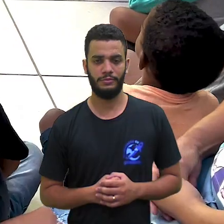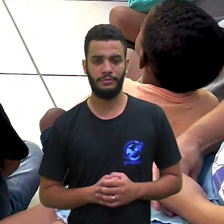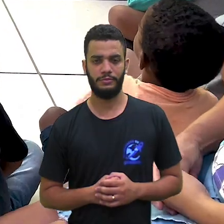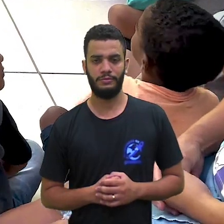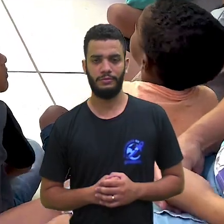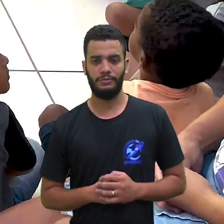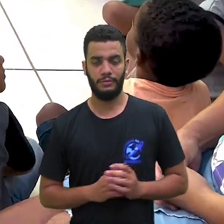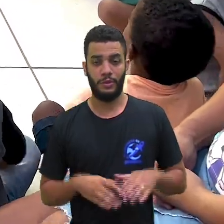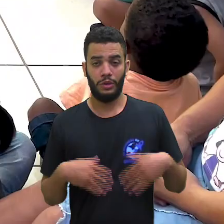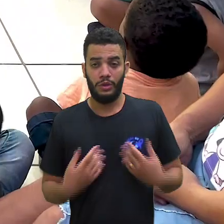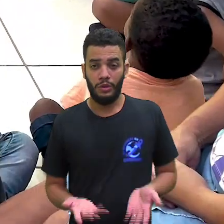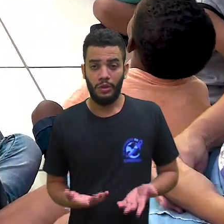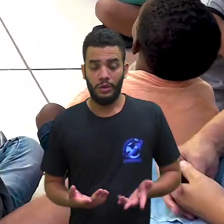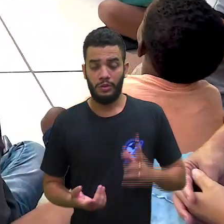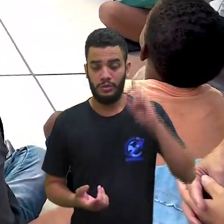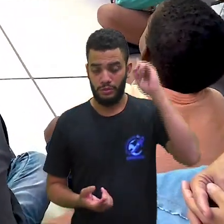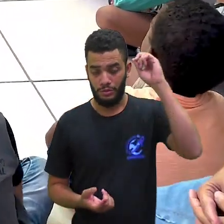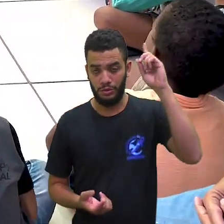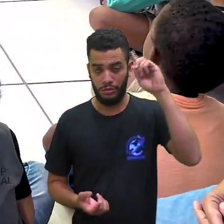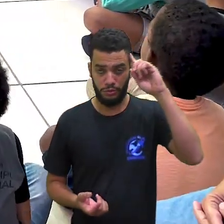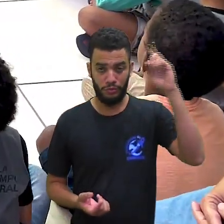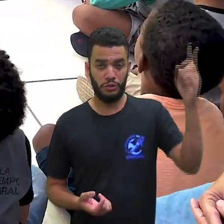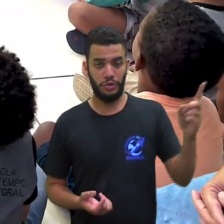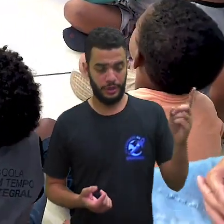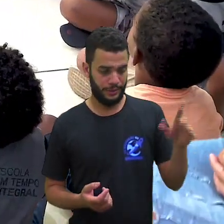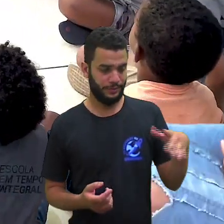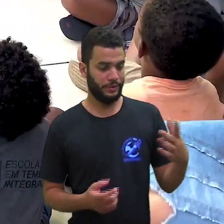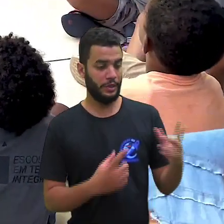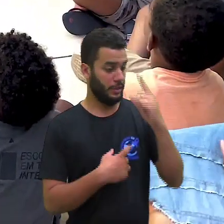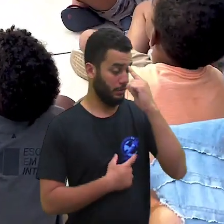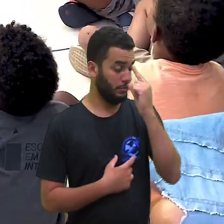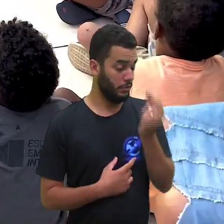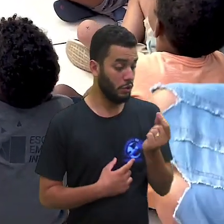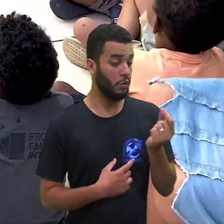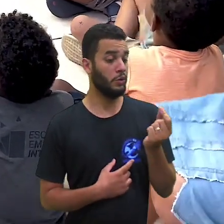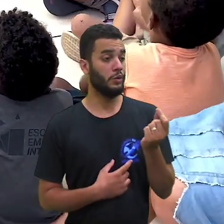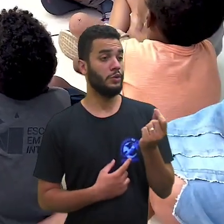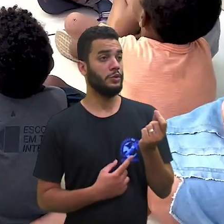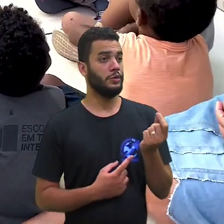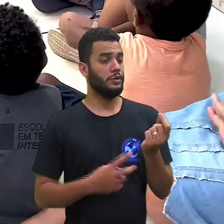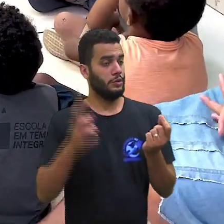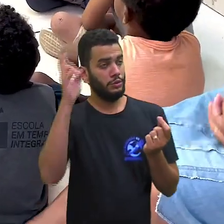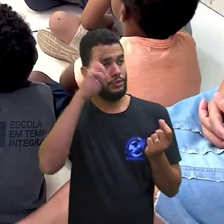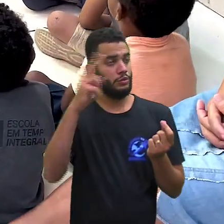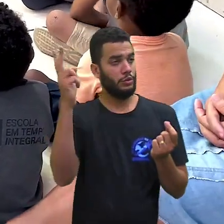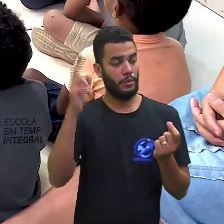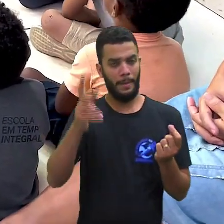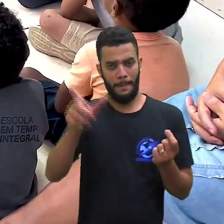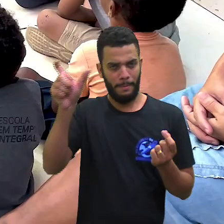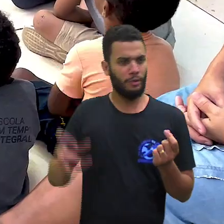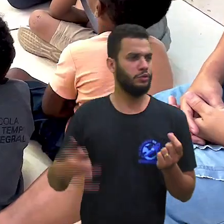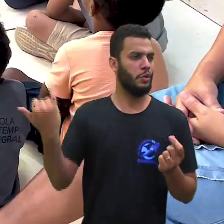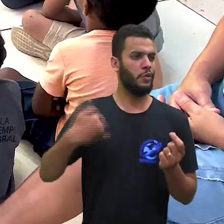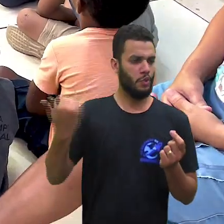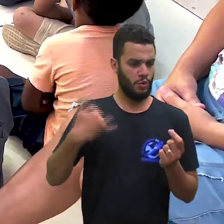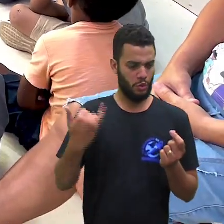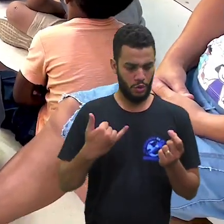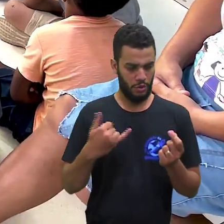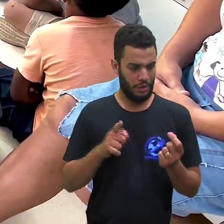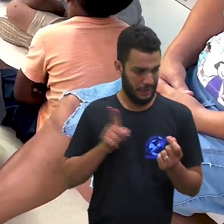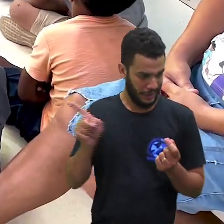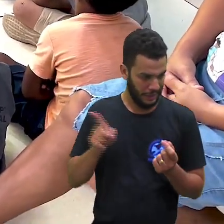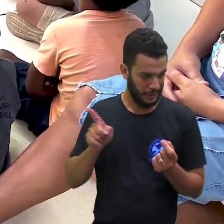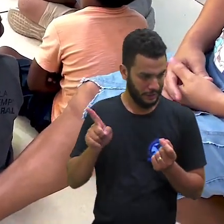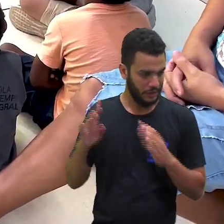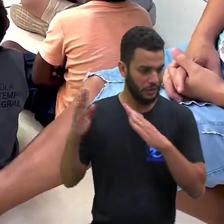Quando a bruxa descobriu que eles estavam vivendo felizes no castelo, tramou um